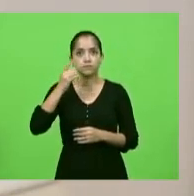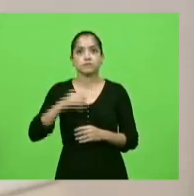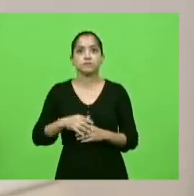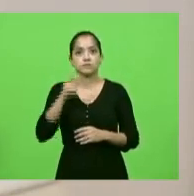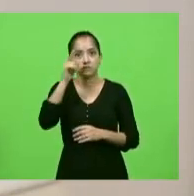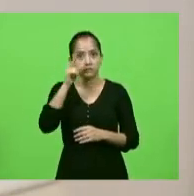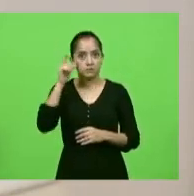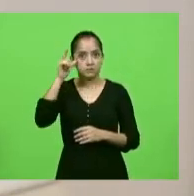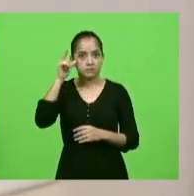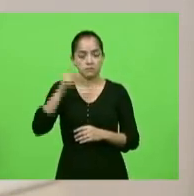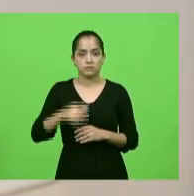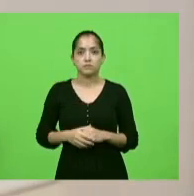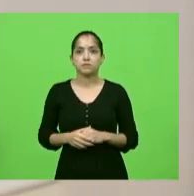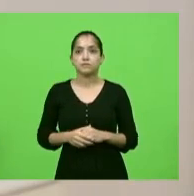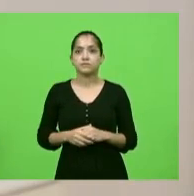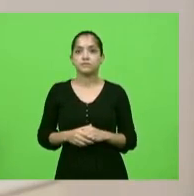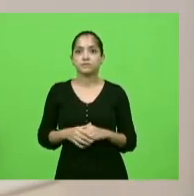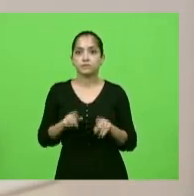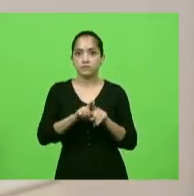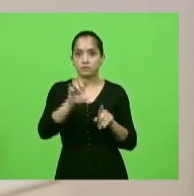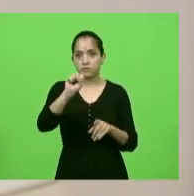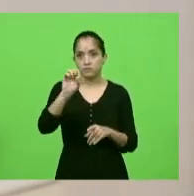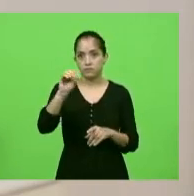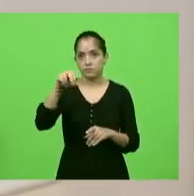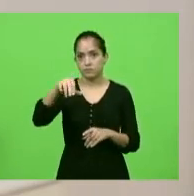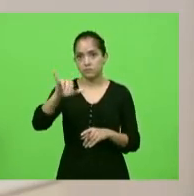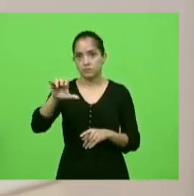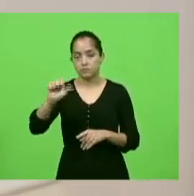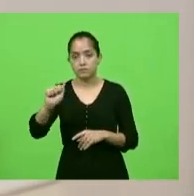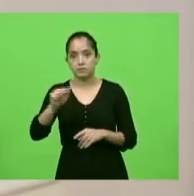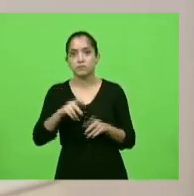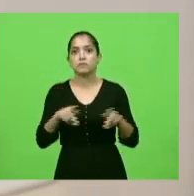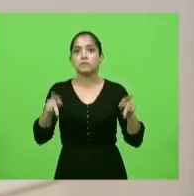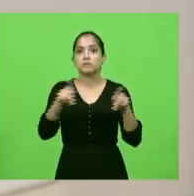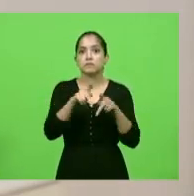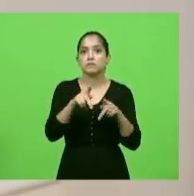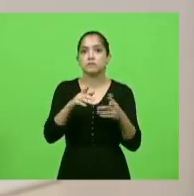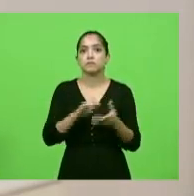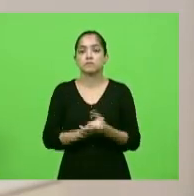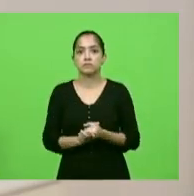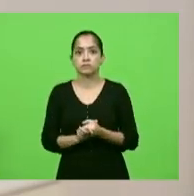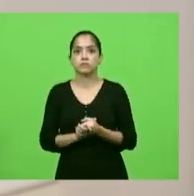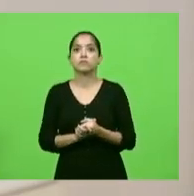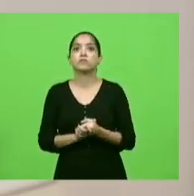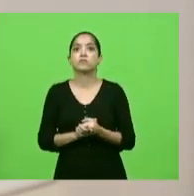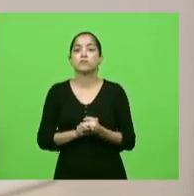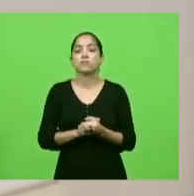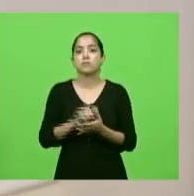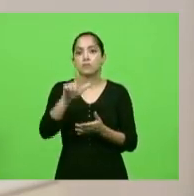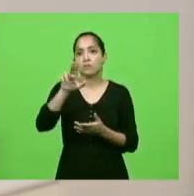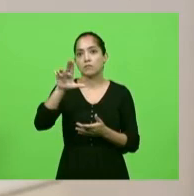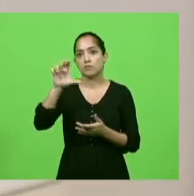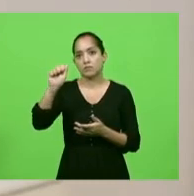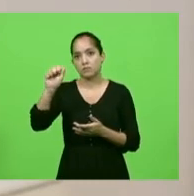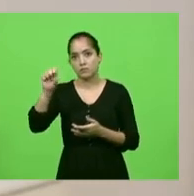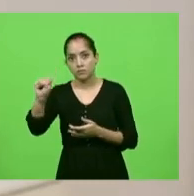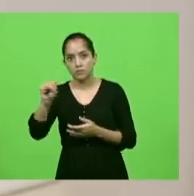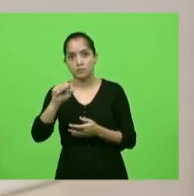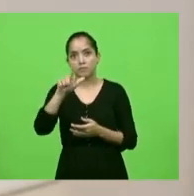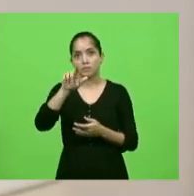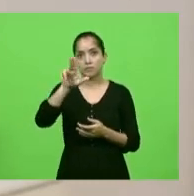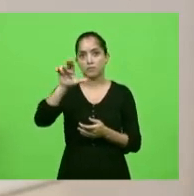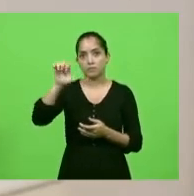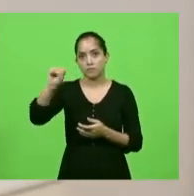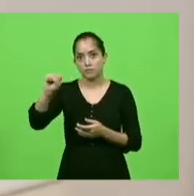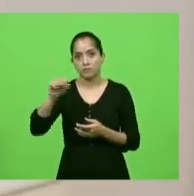Schuster, desembargadora Sônia Maria Schmitz, desembargador Roberto Lucas Pacheco, desembargador Luiz Anelato